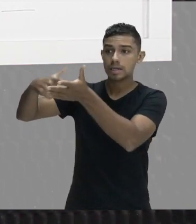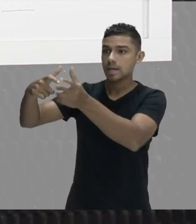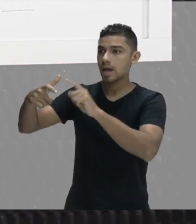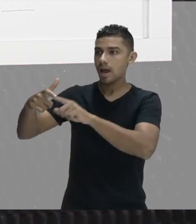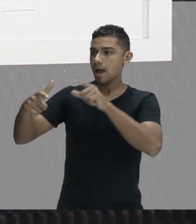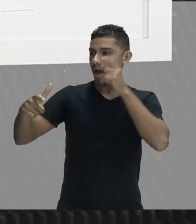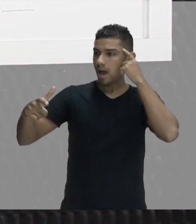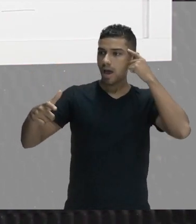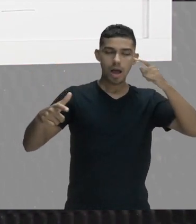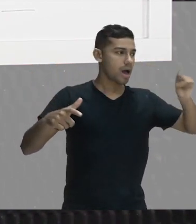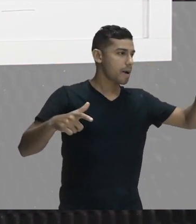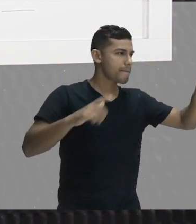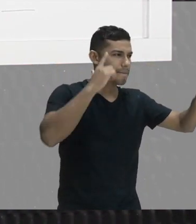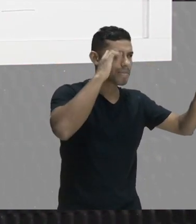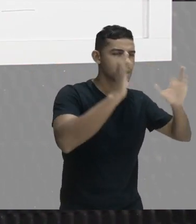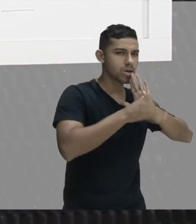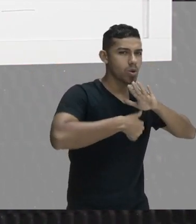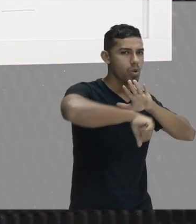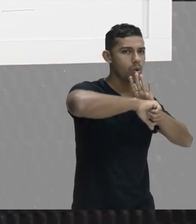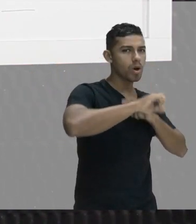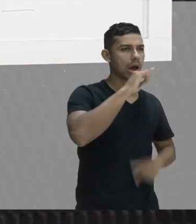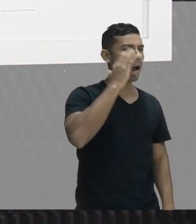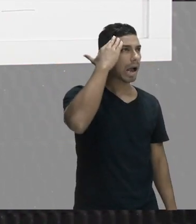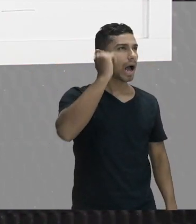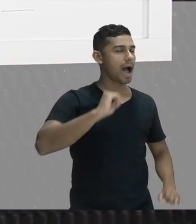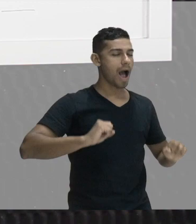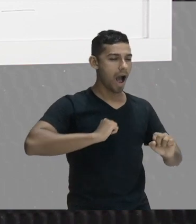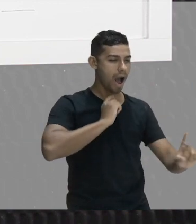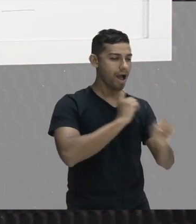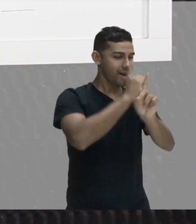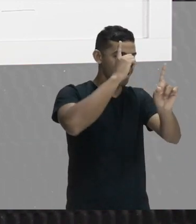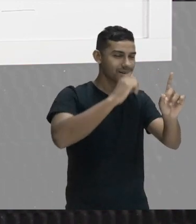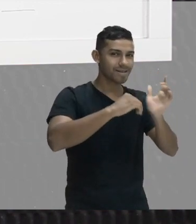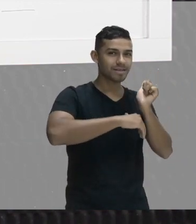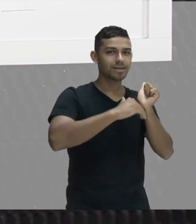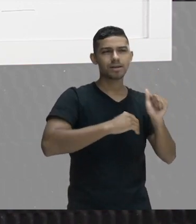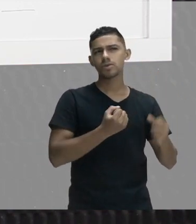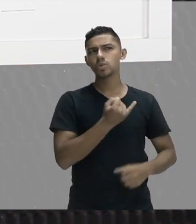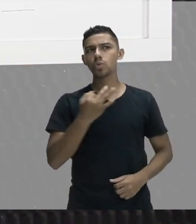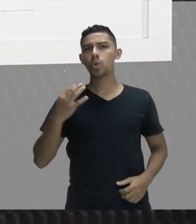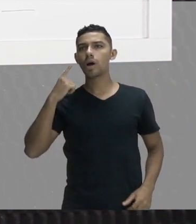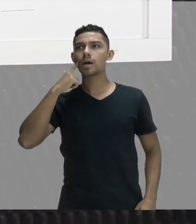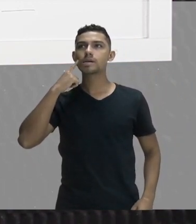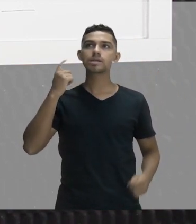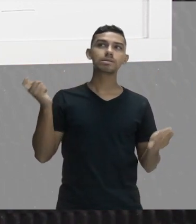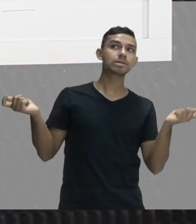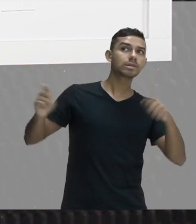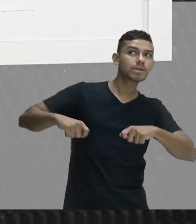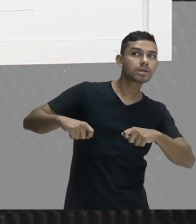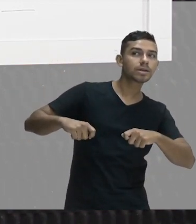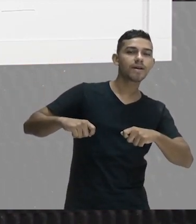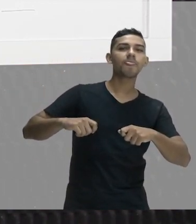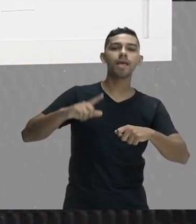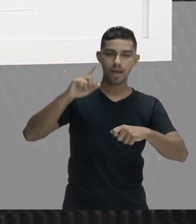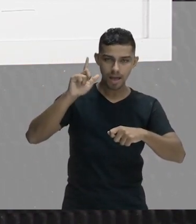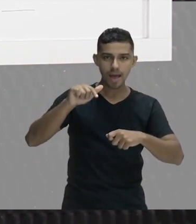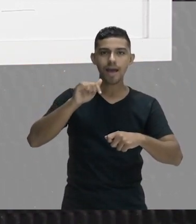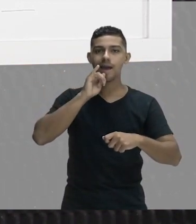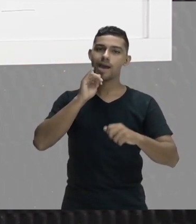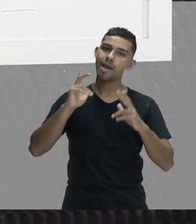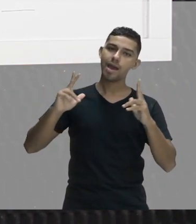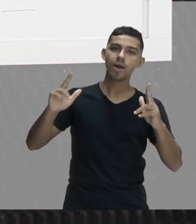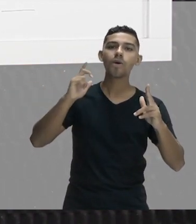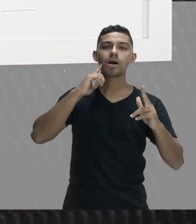chegar lá e descobrir a senha do meu cartão? Quantas senhas existem? Certo? Então esse é o tipo de problema de contagem que